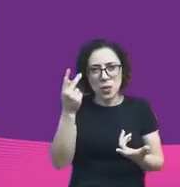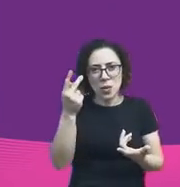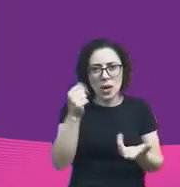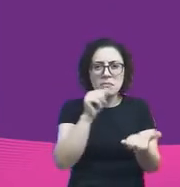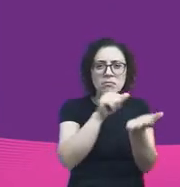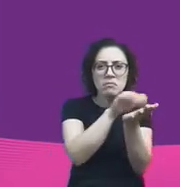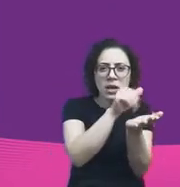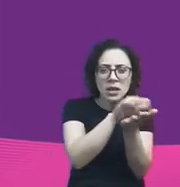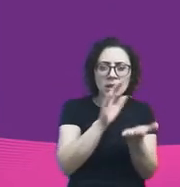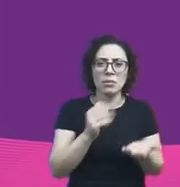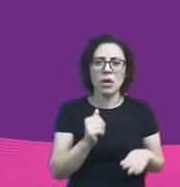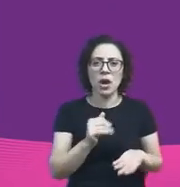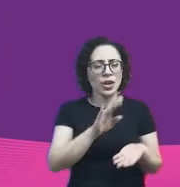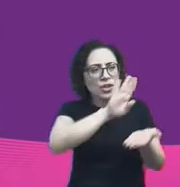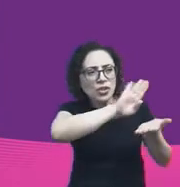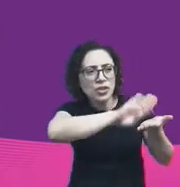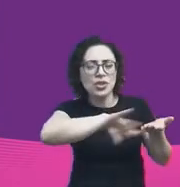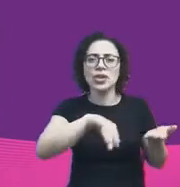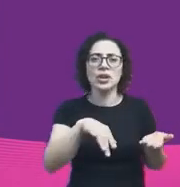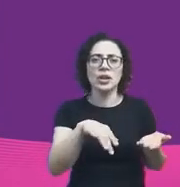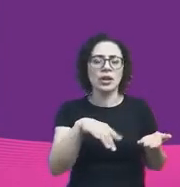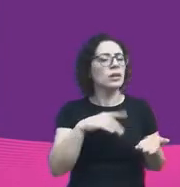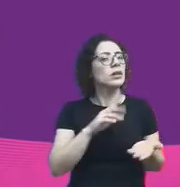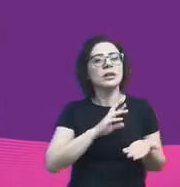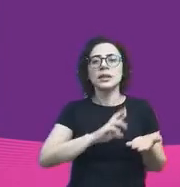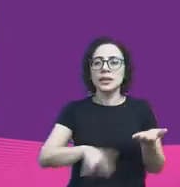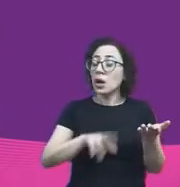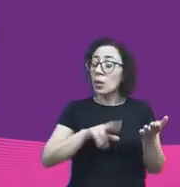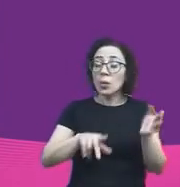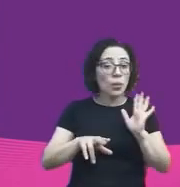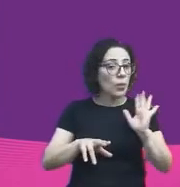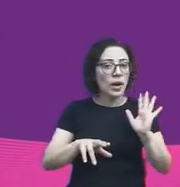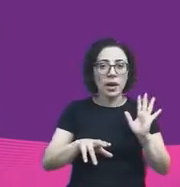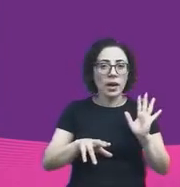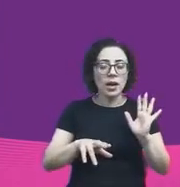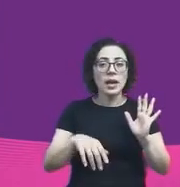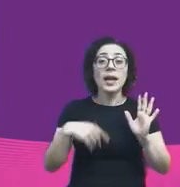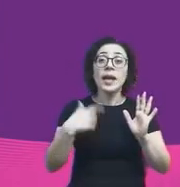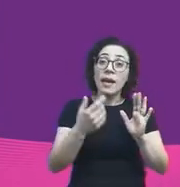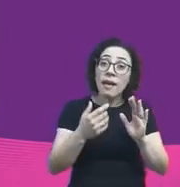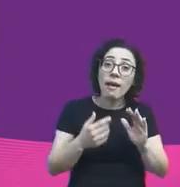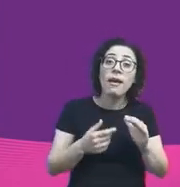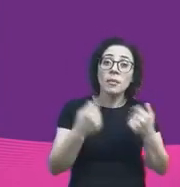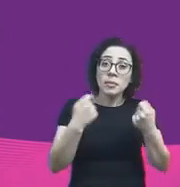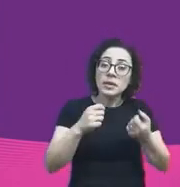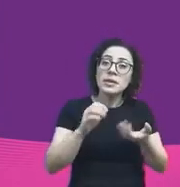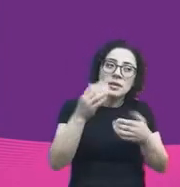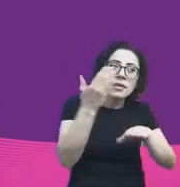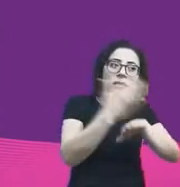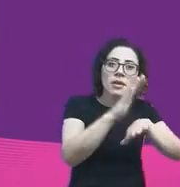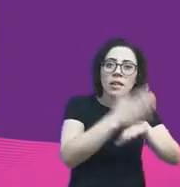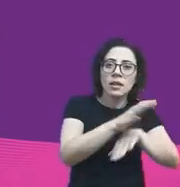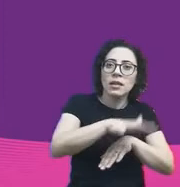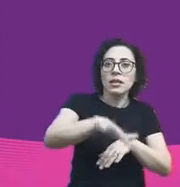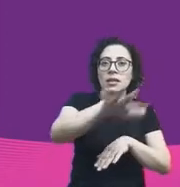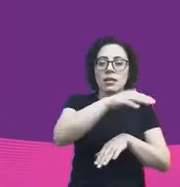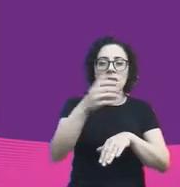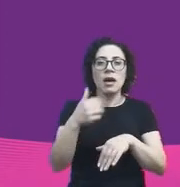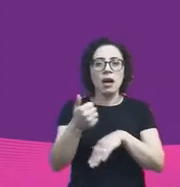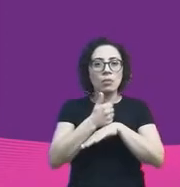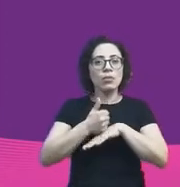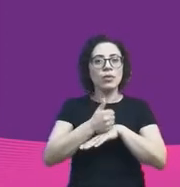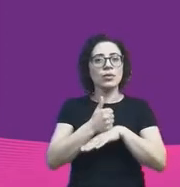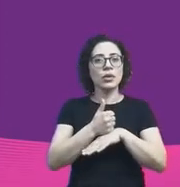vai economizar recursos, especialmente na área de saúde. A gente tem que investir nos profissionais, a gente tem que treinar os profissionais, a gente tem que capacitar os